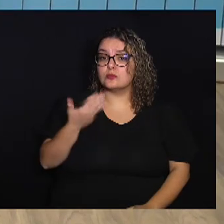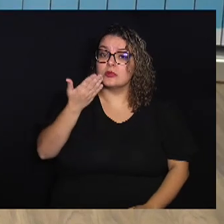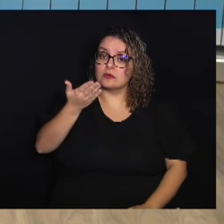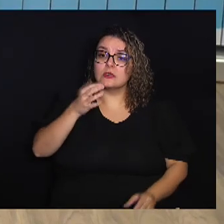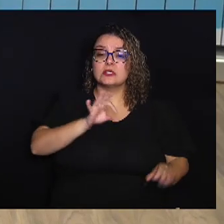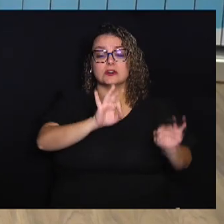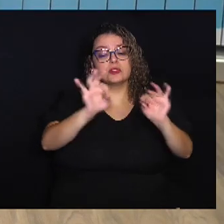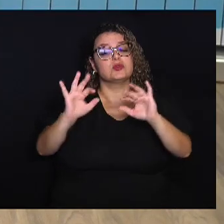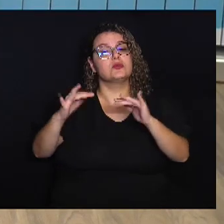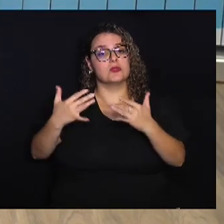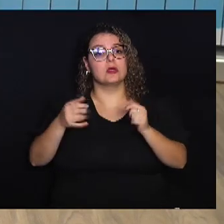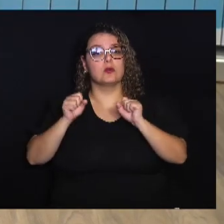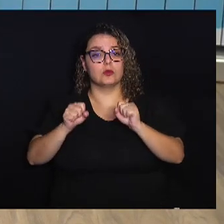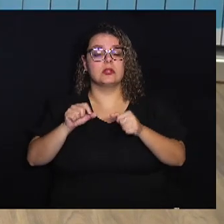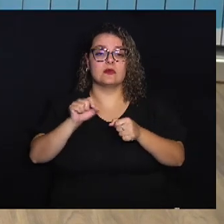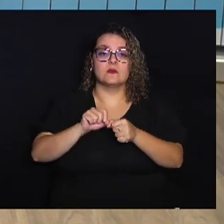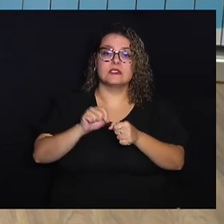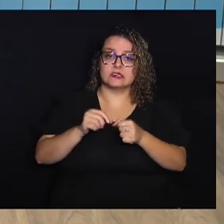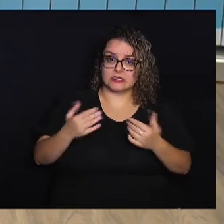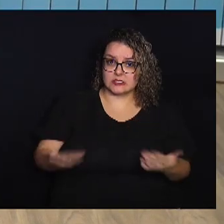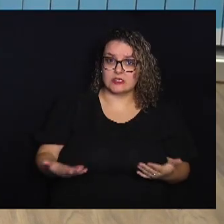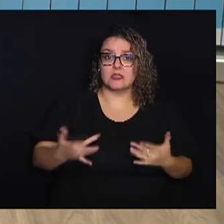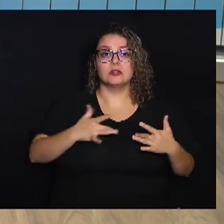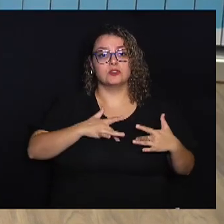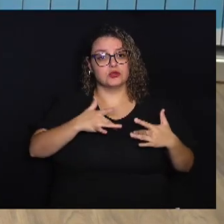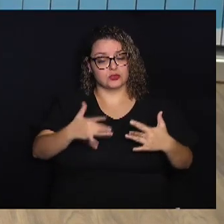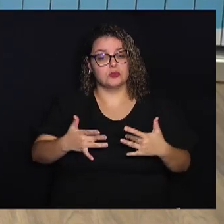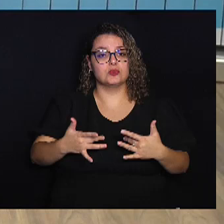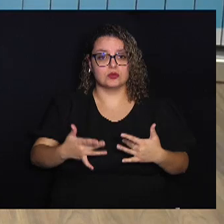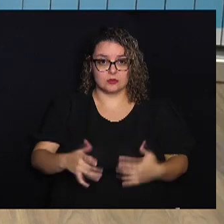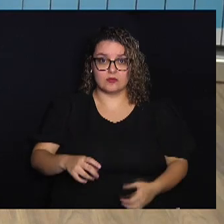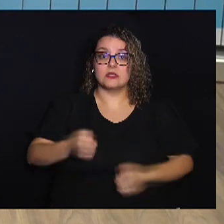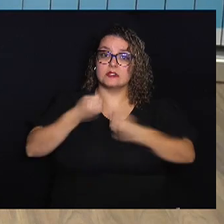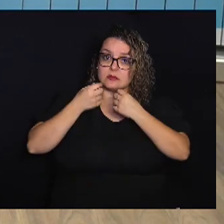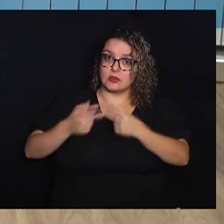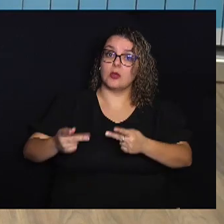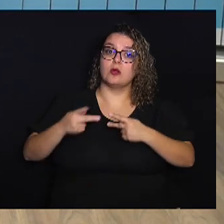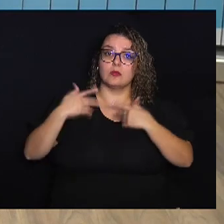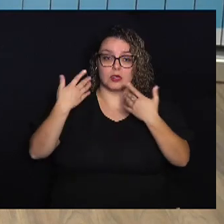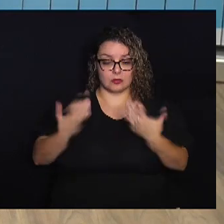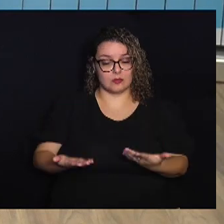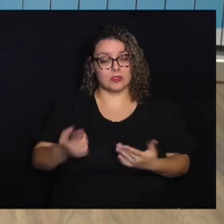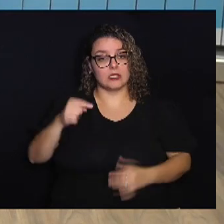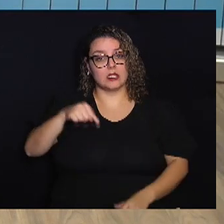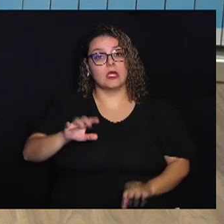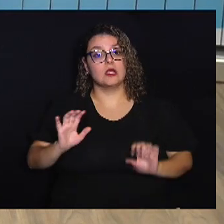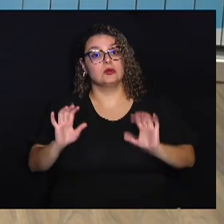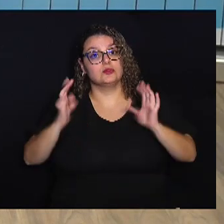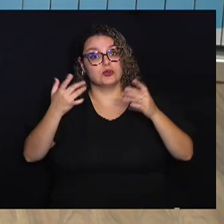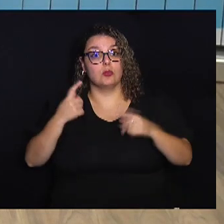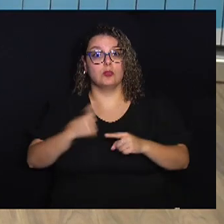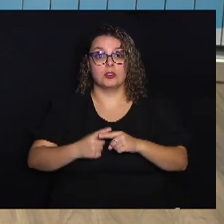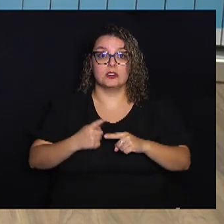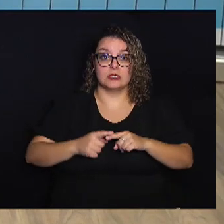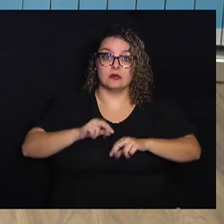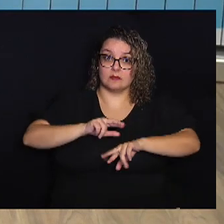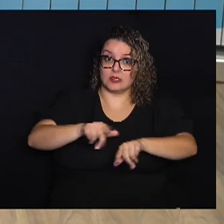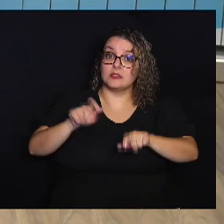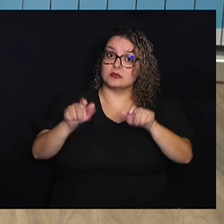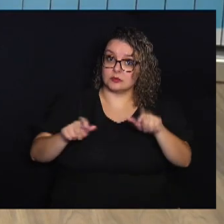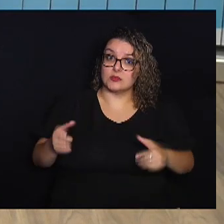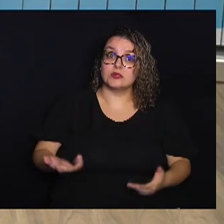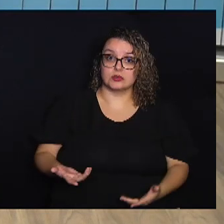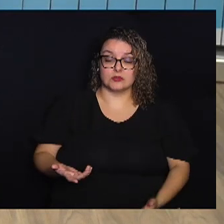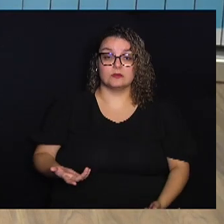nos acompanhando e puder fazer esta doação, vai ser muito bem-vindo então para essa festa, porque tem muitas pessoas